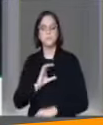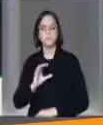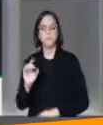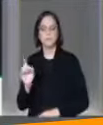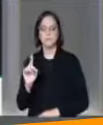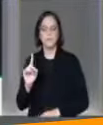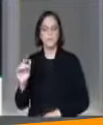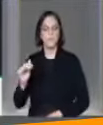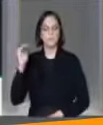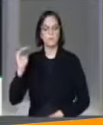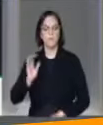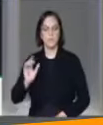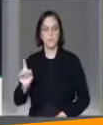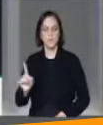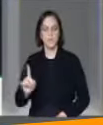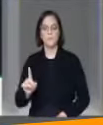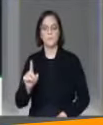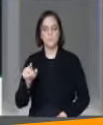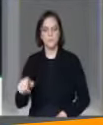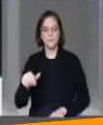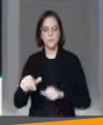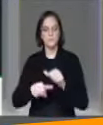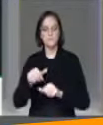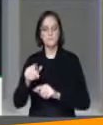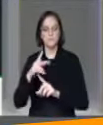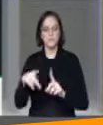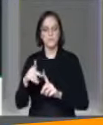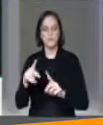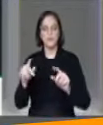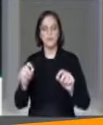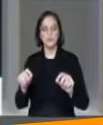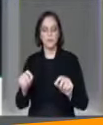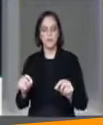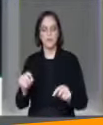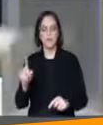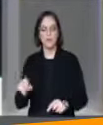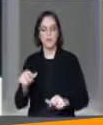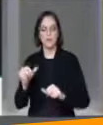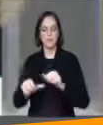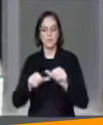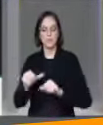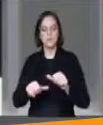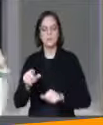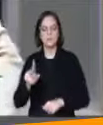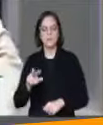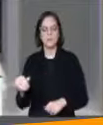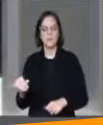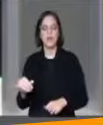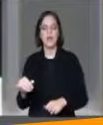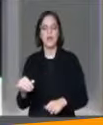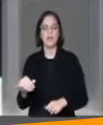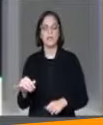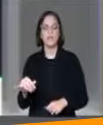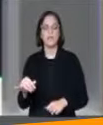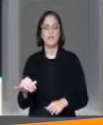andar a reforma da presidente da previdência é uma reforma que vai até atingir